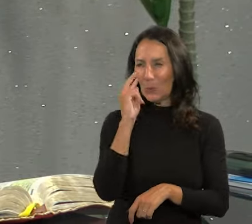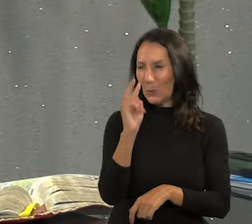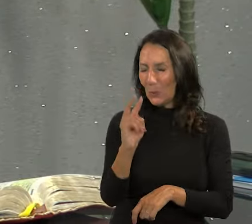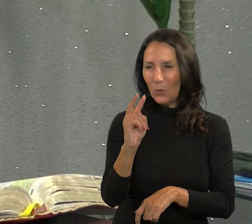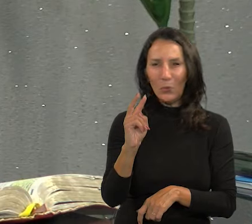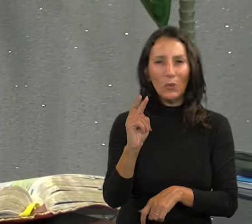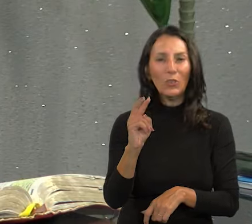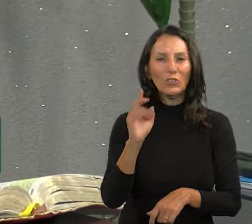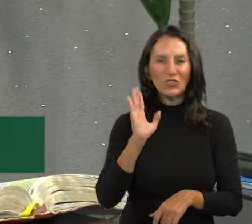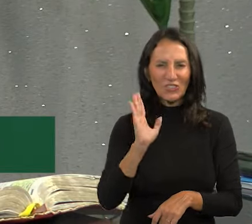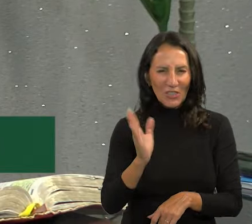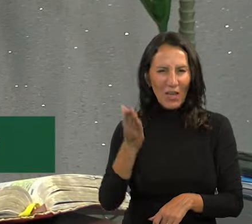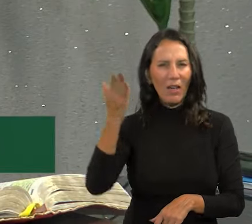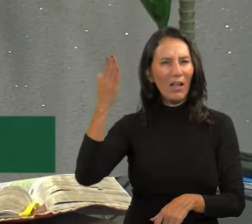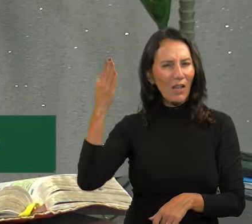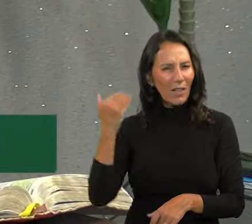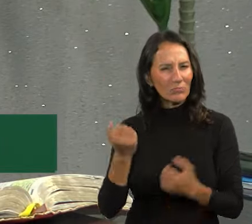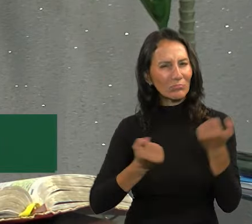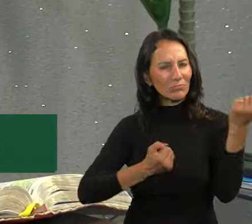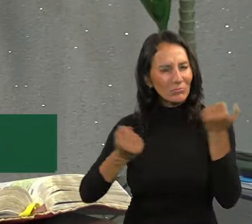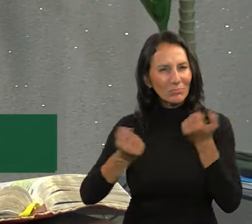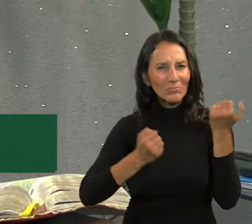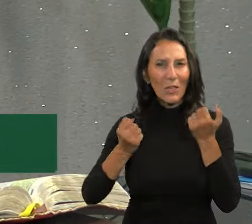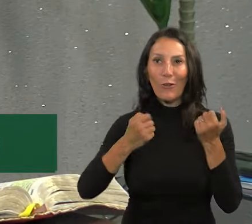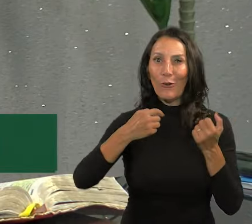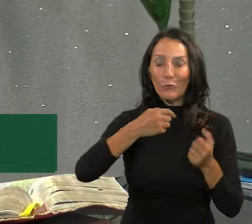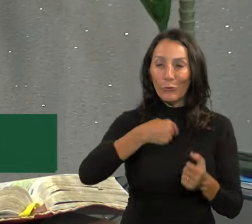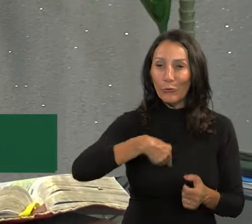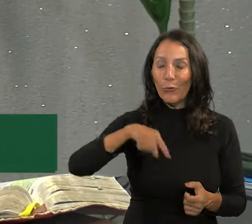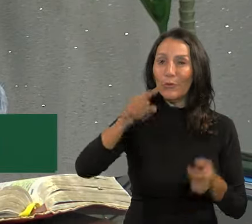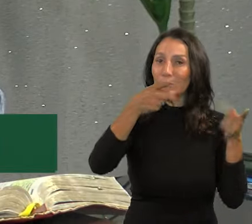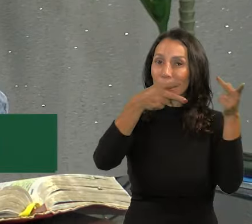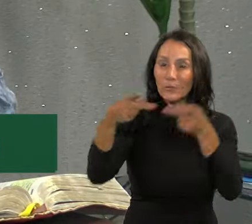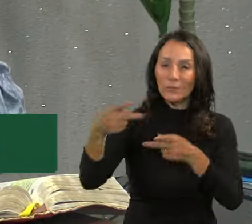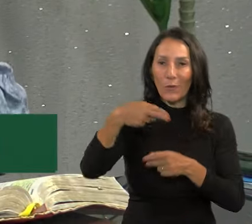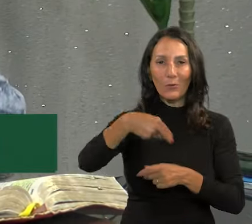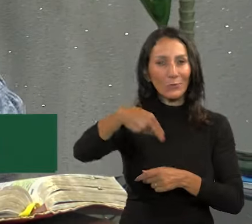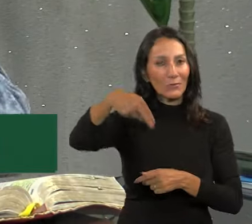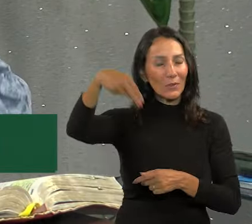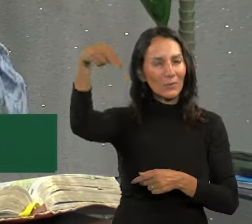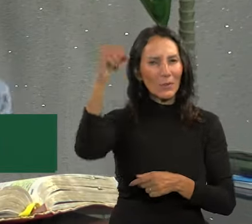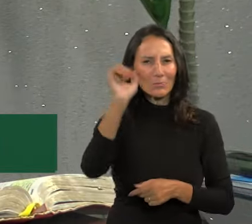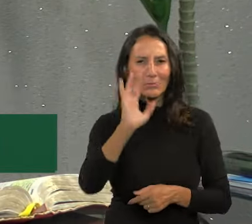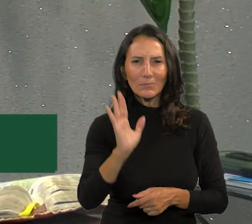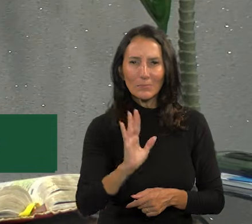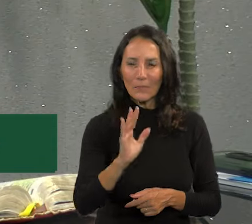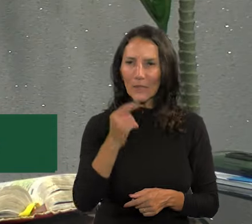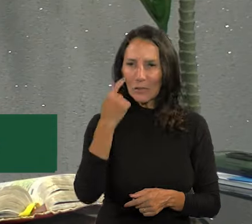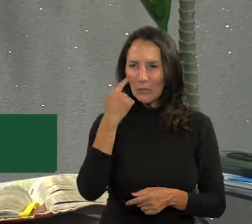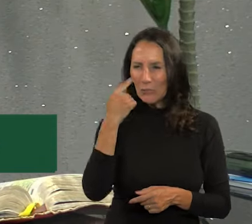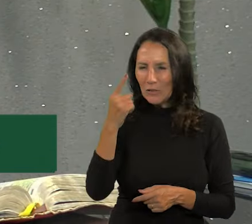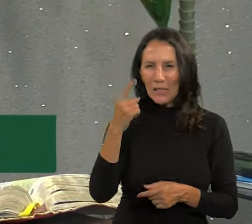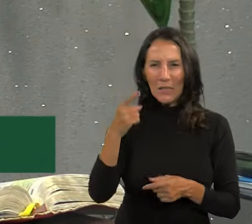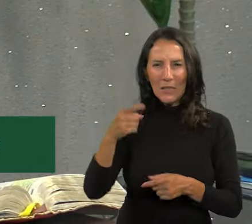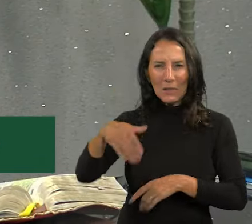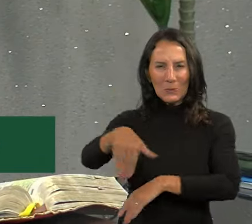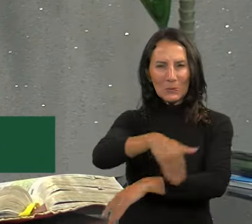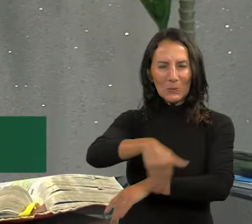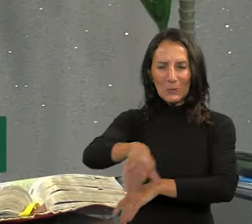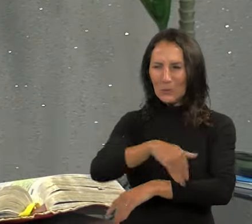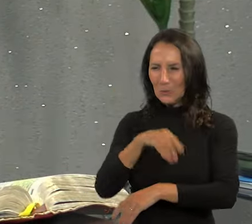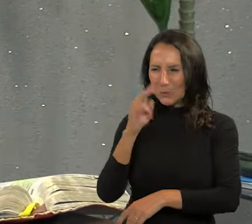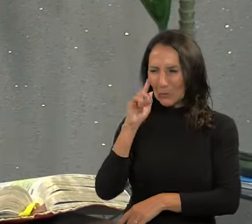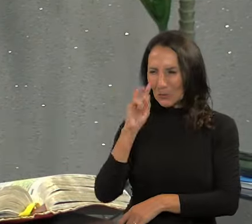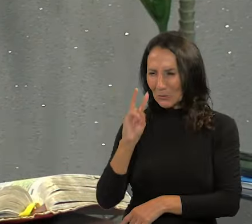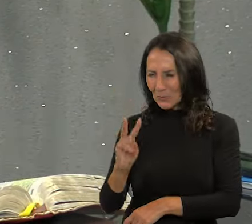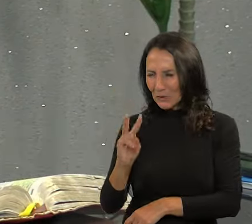de carro lá para o Nordeste brasileiro, e na estrada eu vejo pessoas necessitadas, aí eu